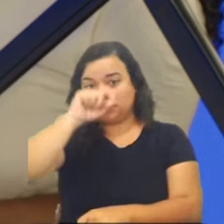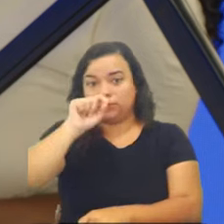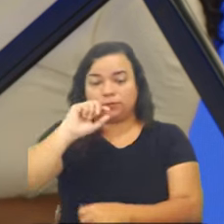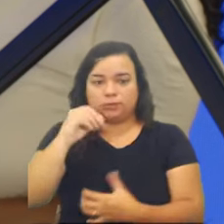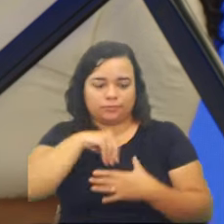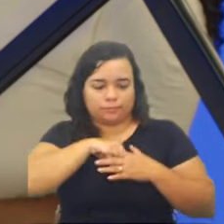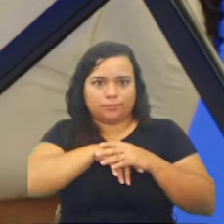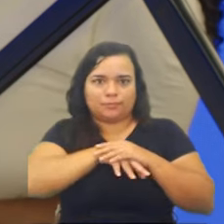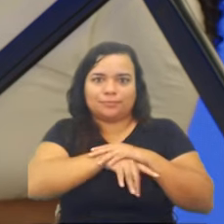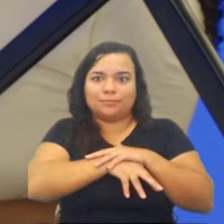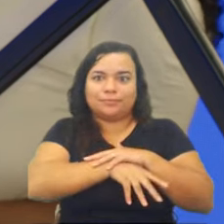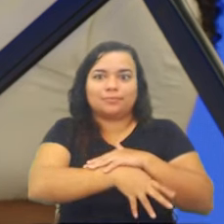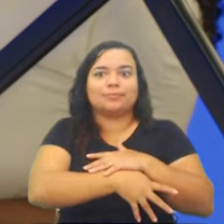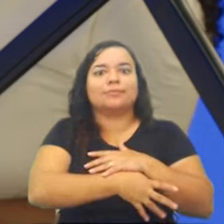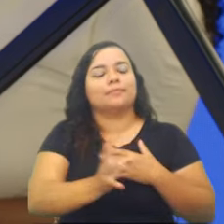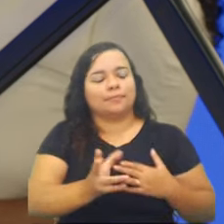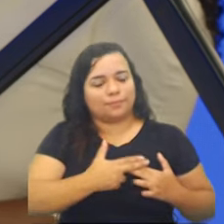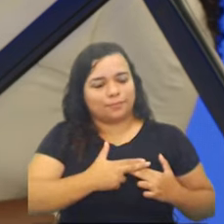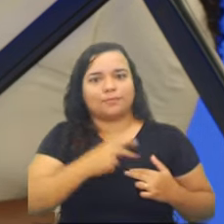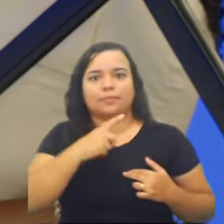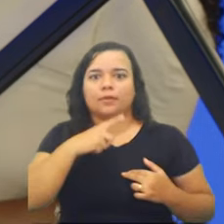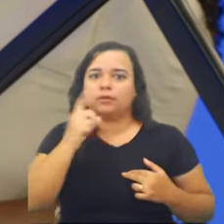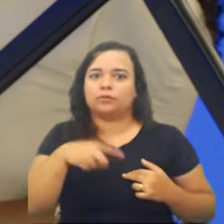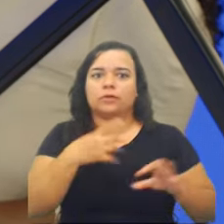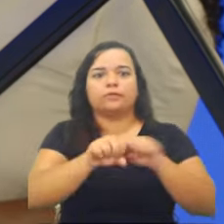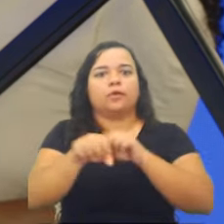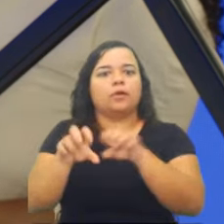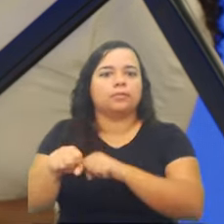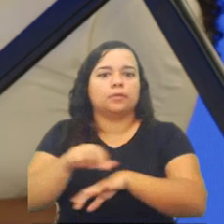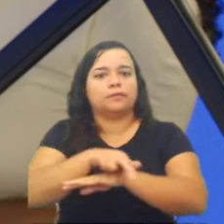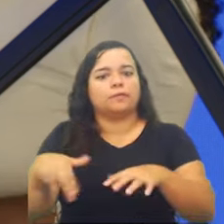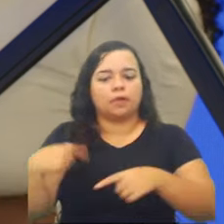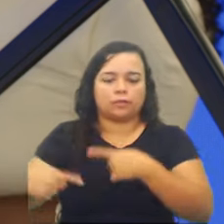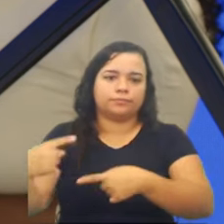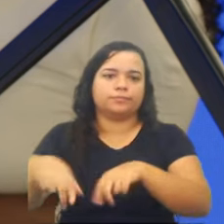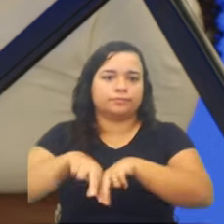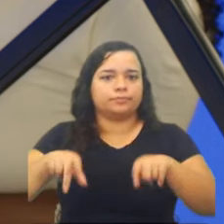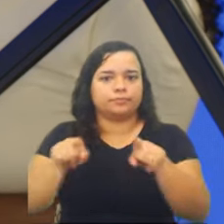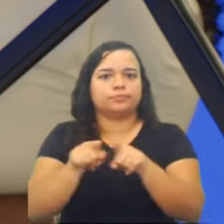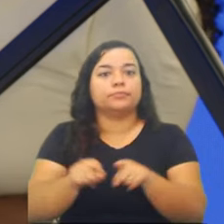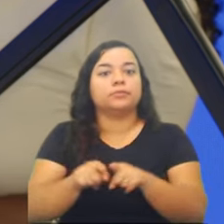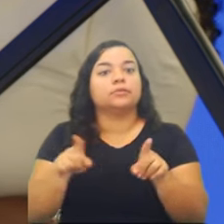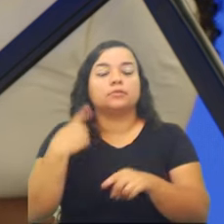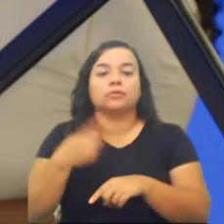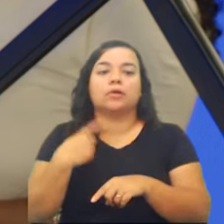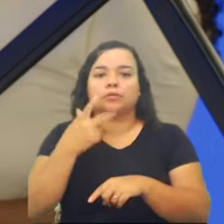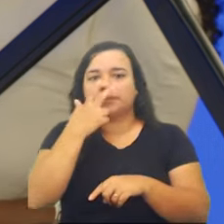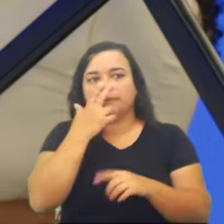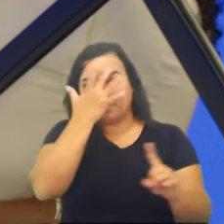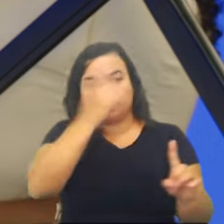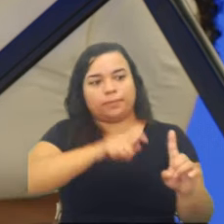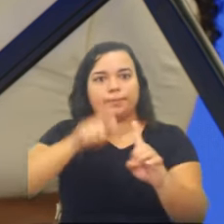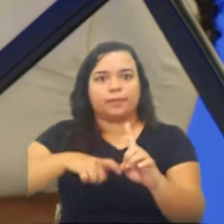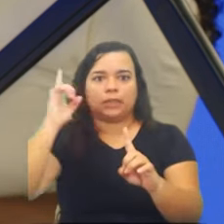aprendeu e que tá raigada né e e que a gente vem formando gerações e gerações assim assim como a gente invisibiliza